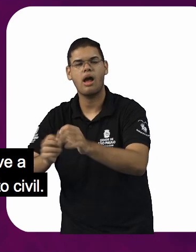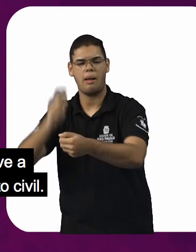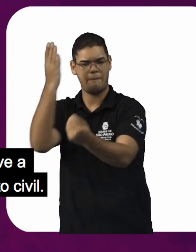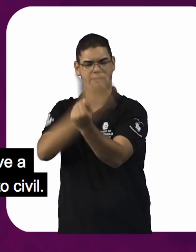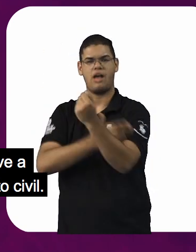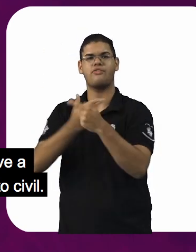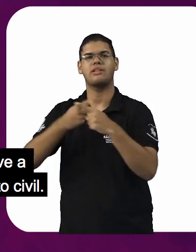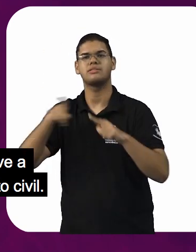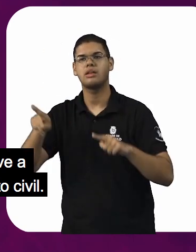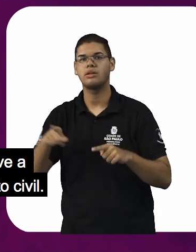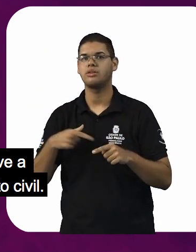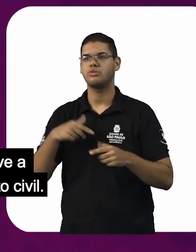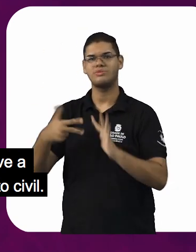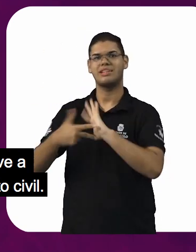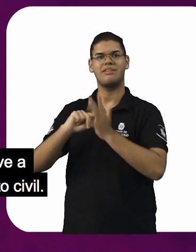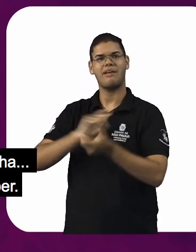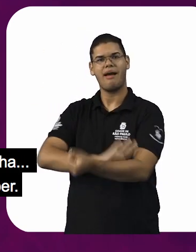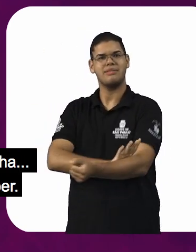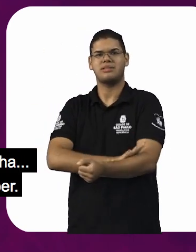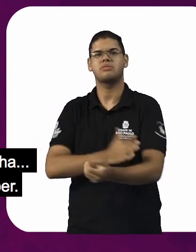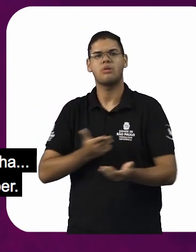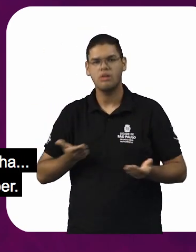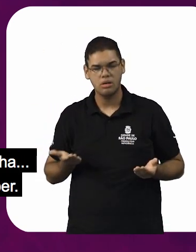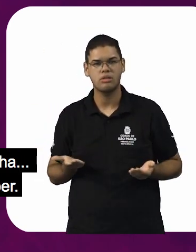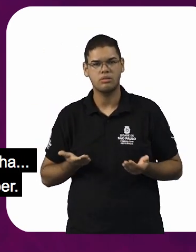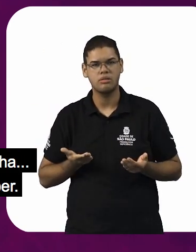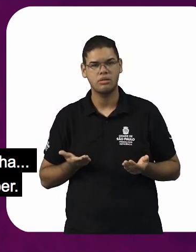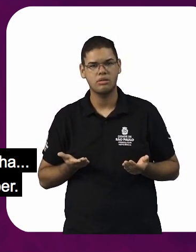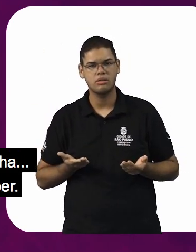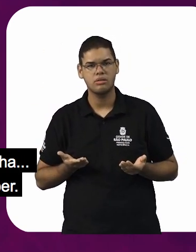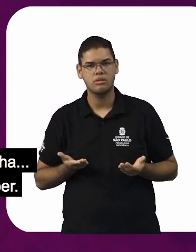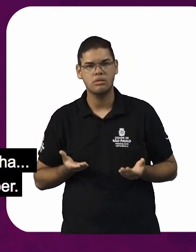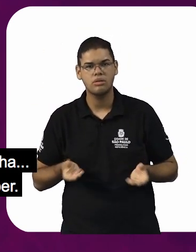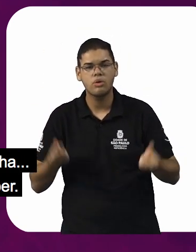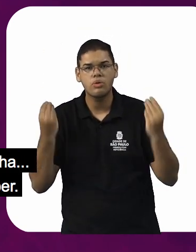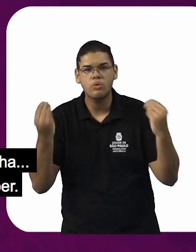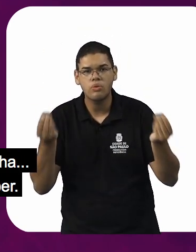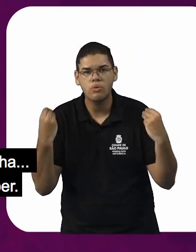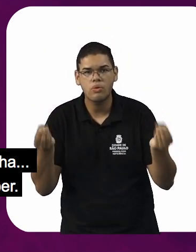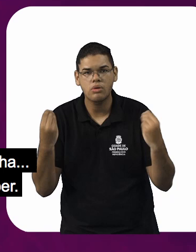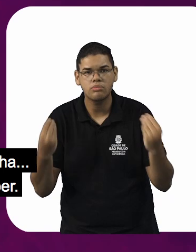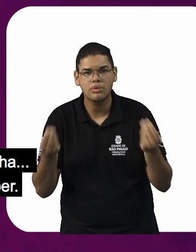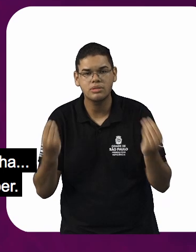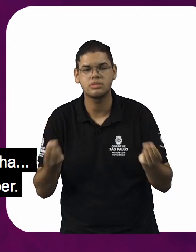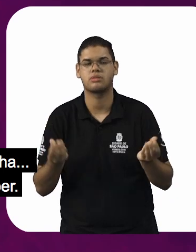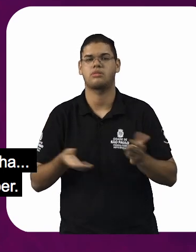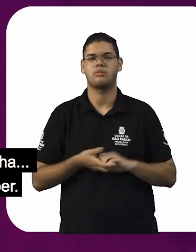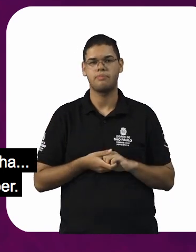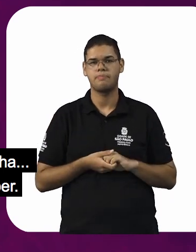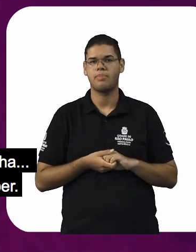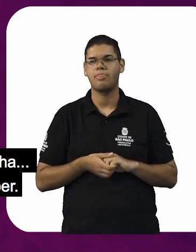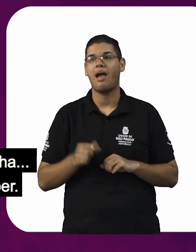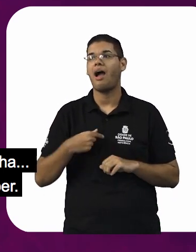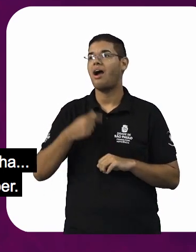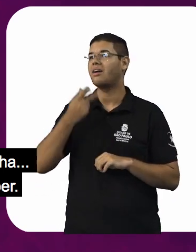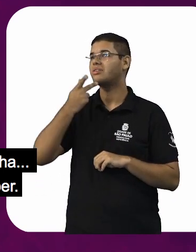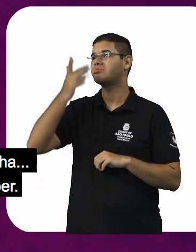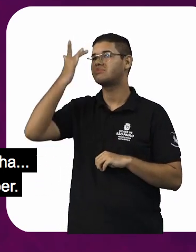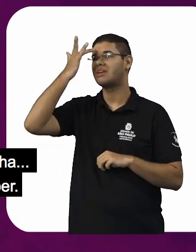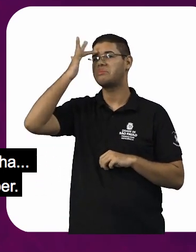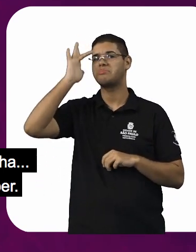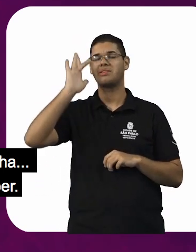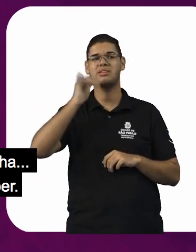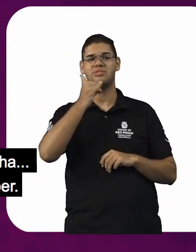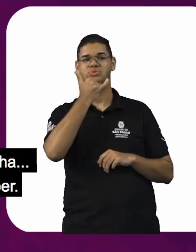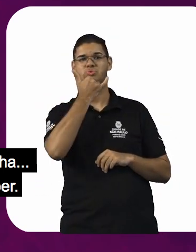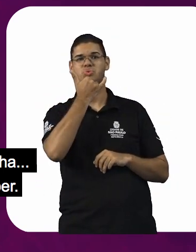era racismo, não era ilícito civil. Veja, imprudência é ilícito civil. Eu não sabia. Não